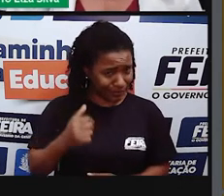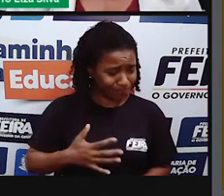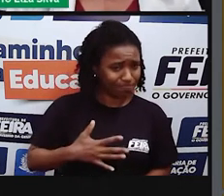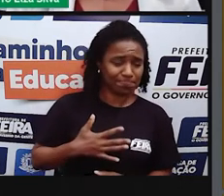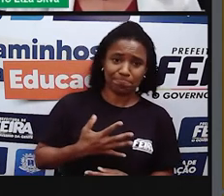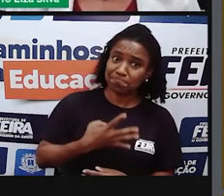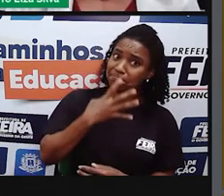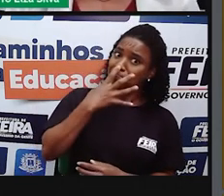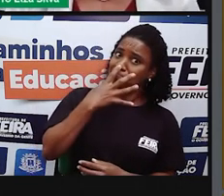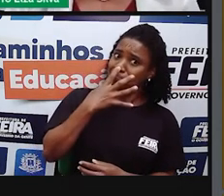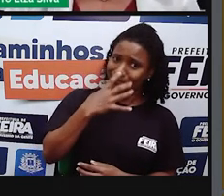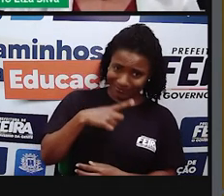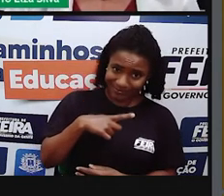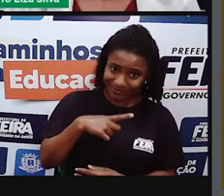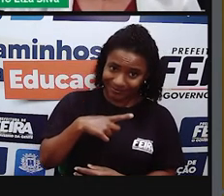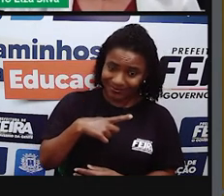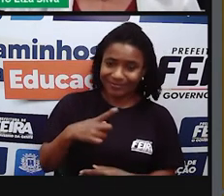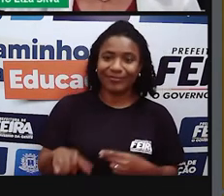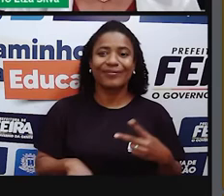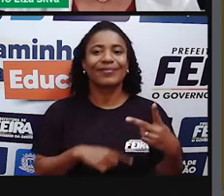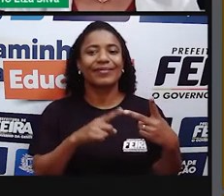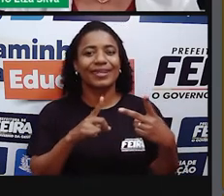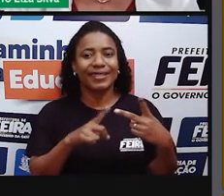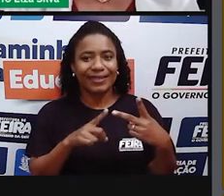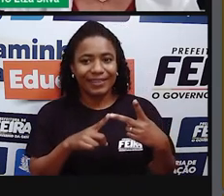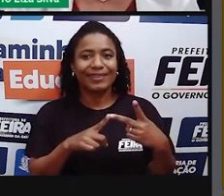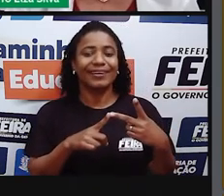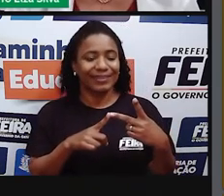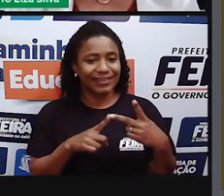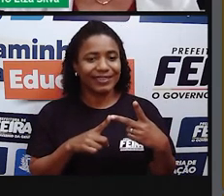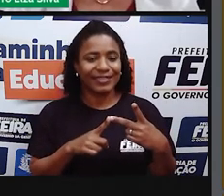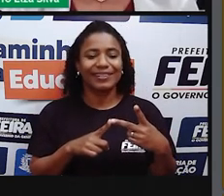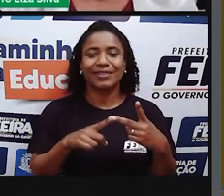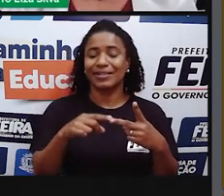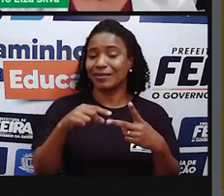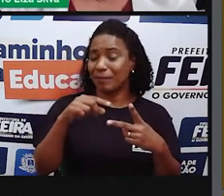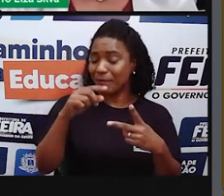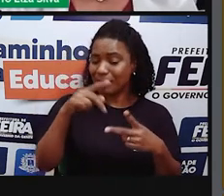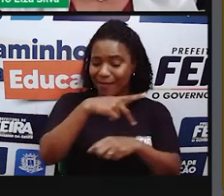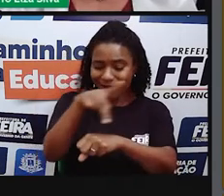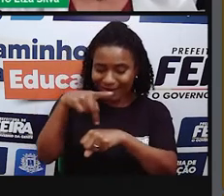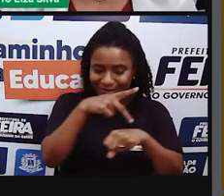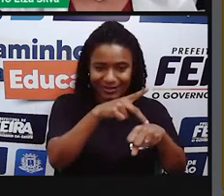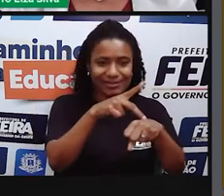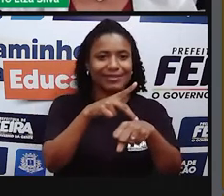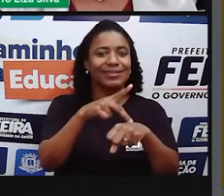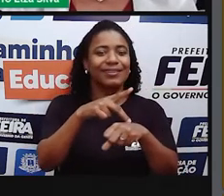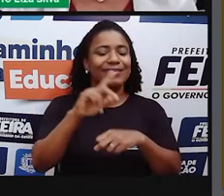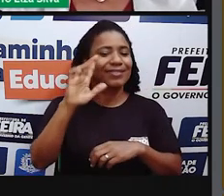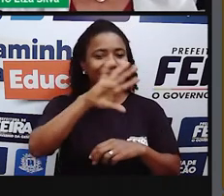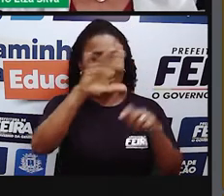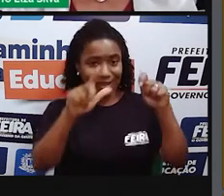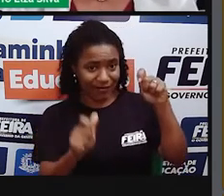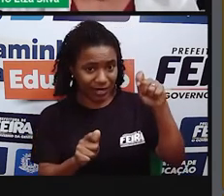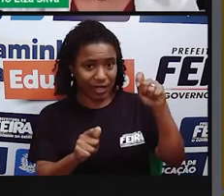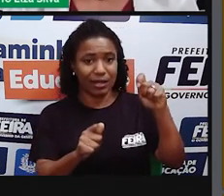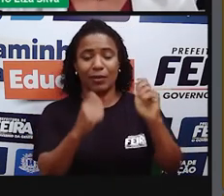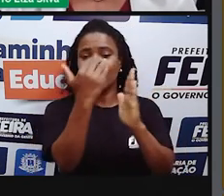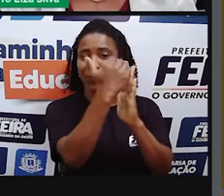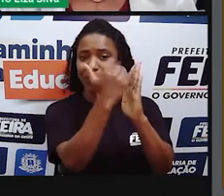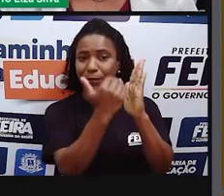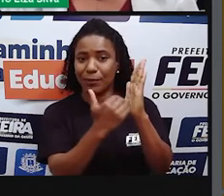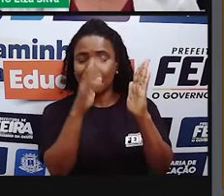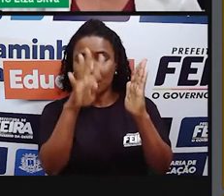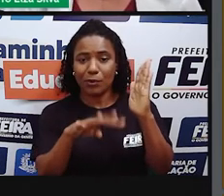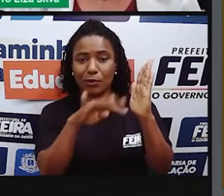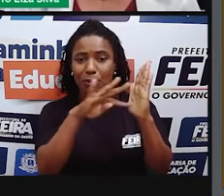países citados acima, quais outros países africanos tem a língua inglesa como júria oficial?